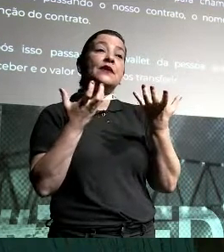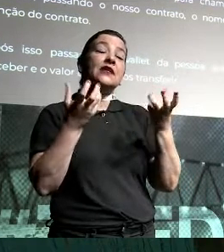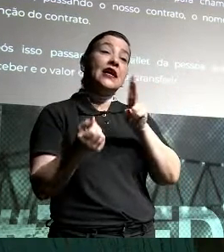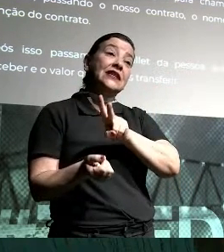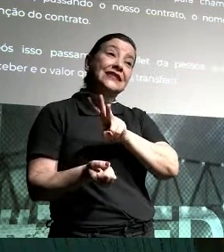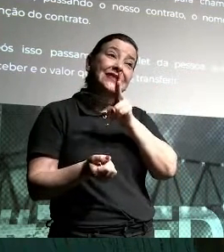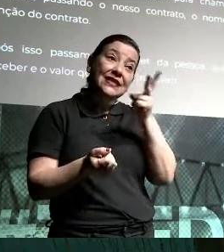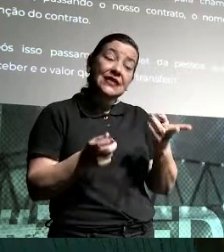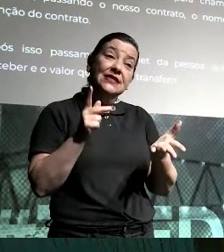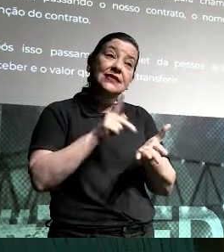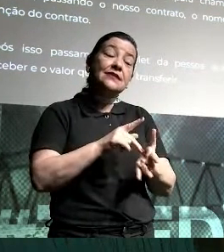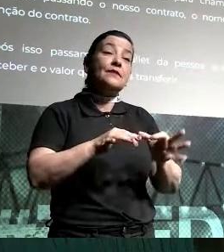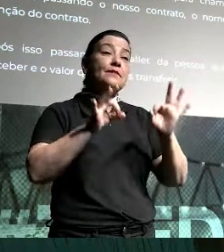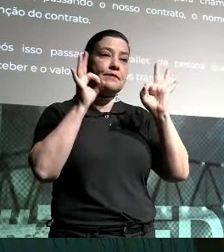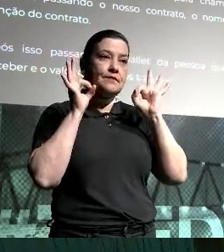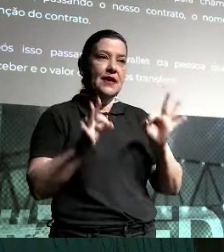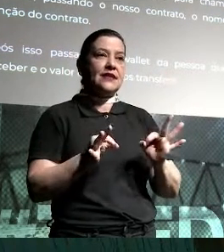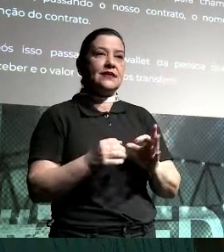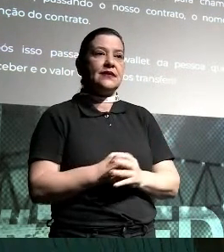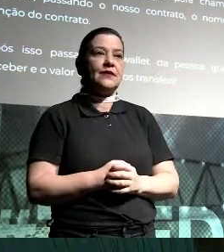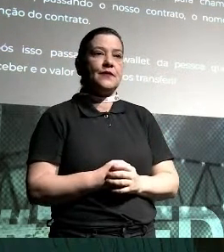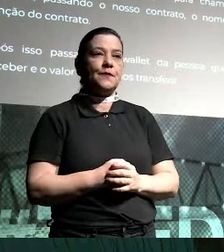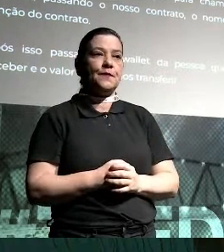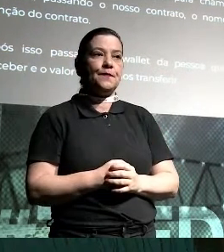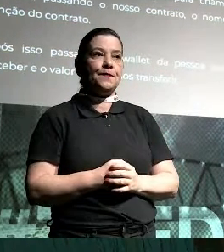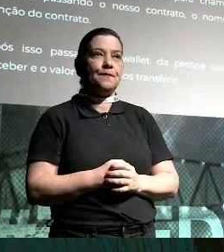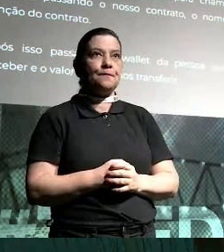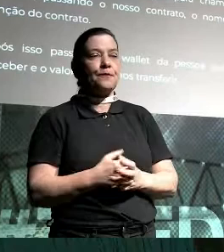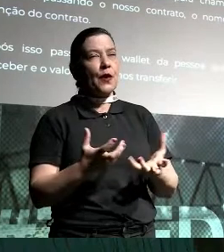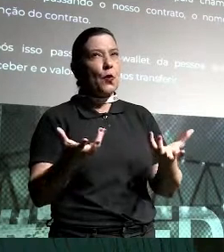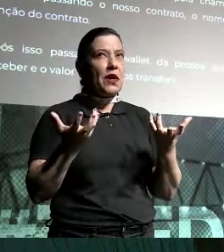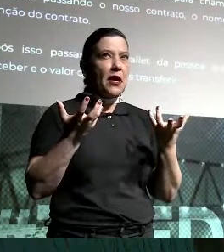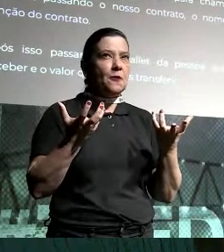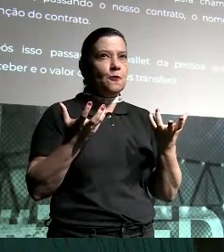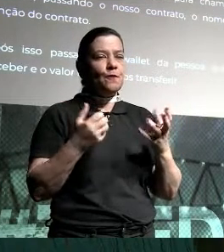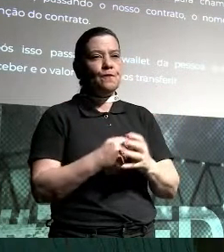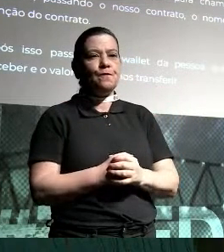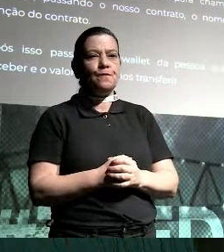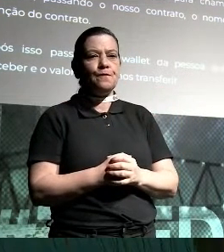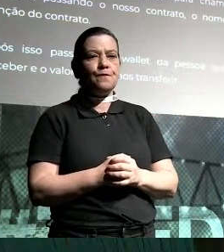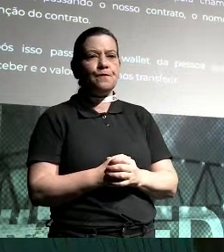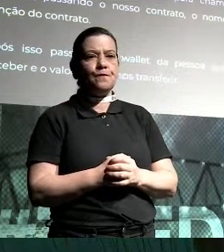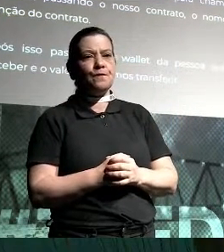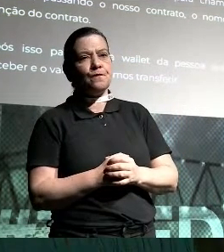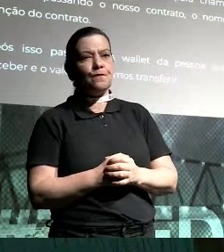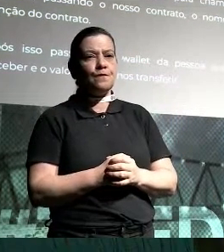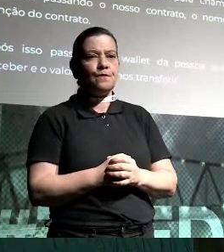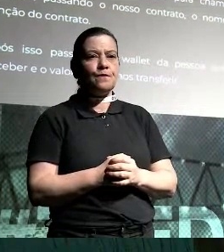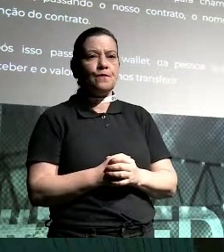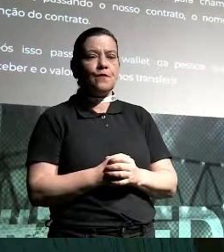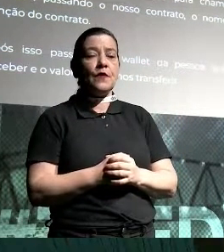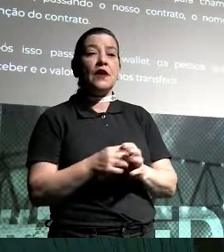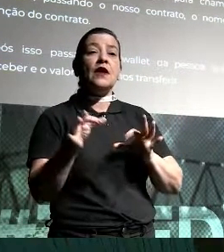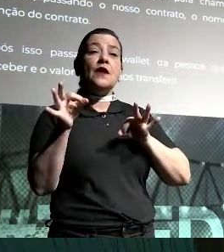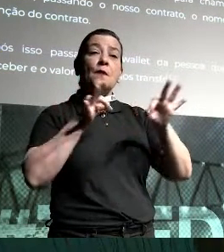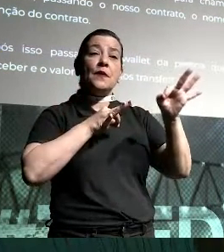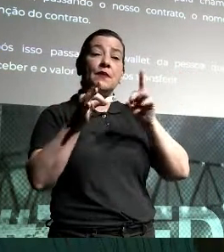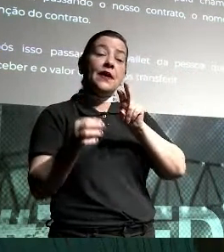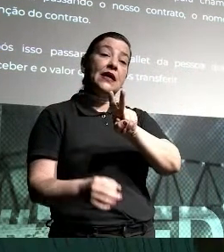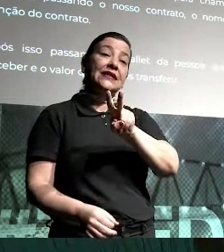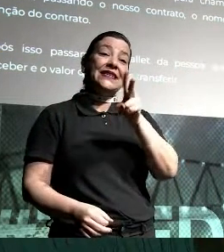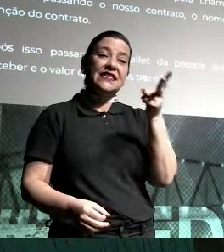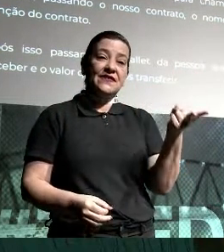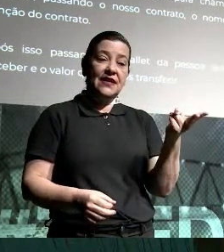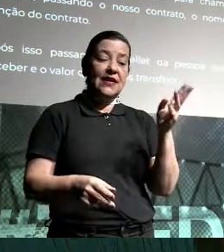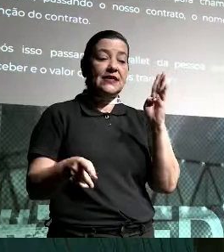transferência de fato, né? Então, eu quero... O que a gente vai fazer aqui? A gente vai executar uma transferência na